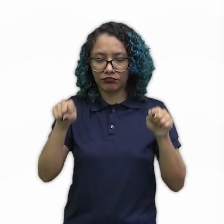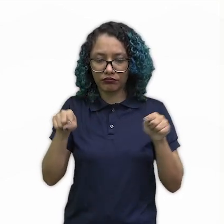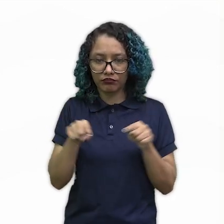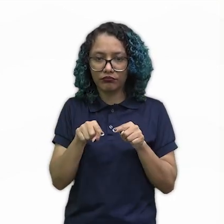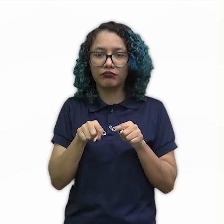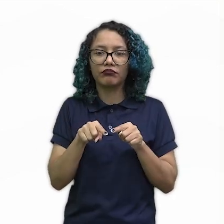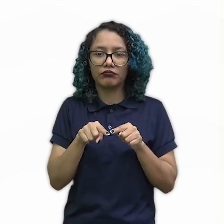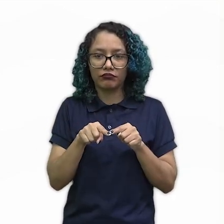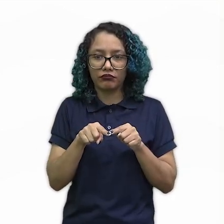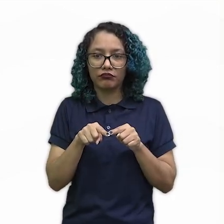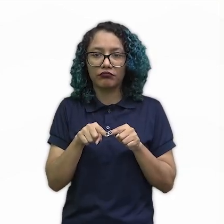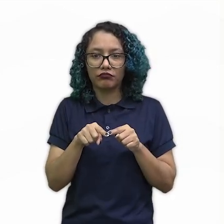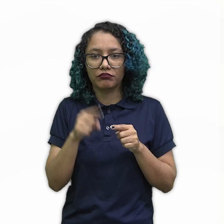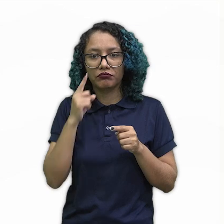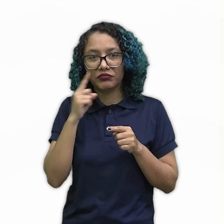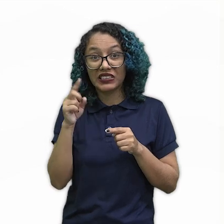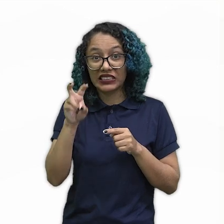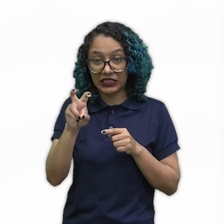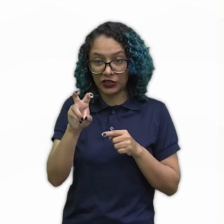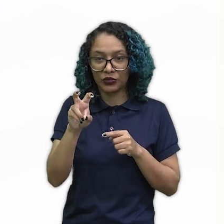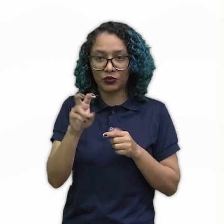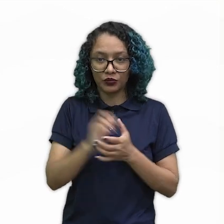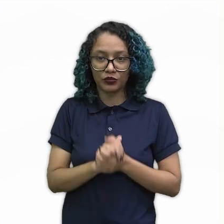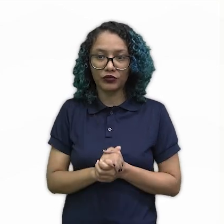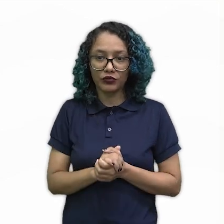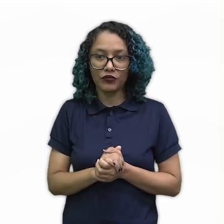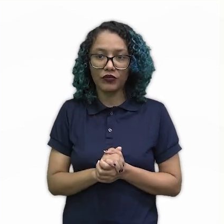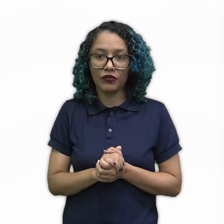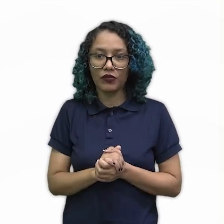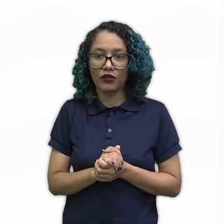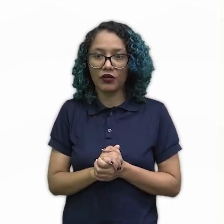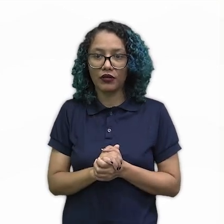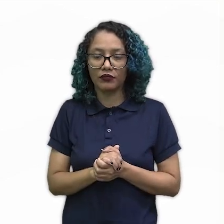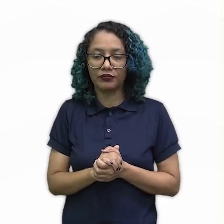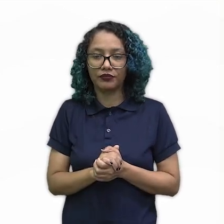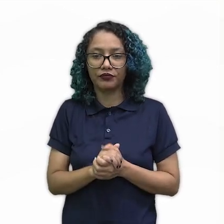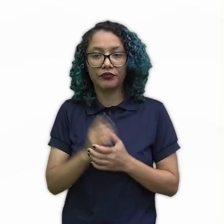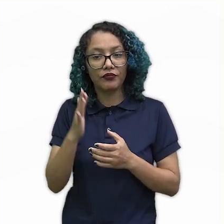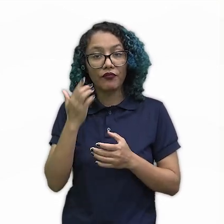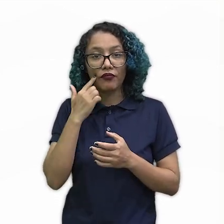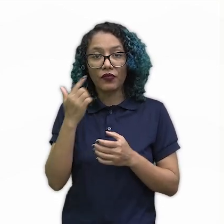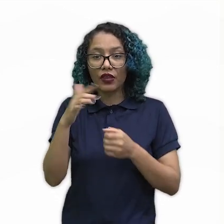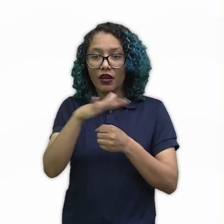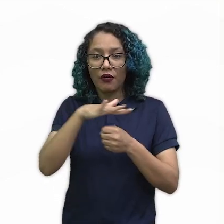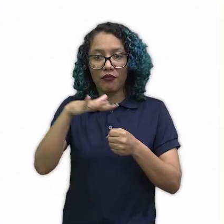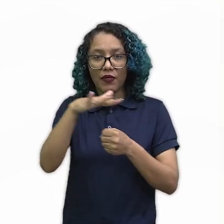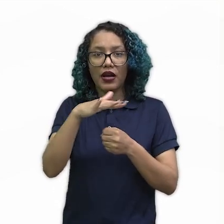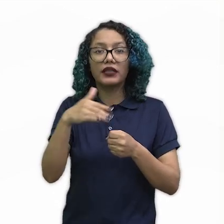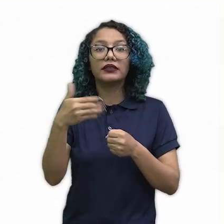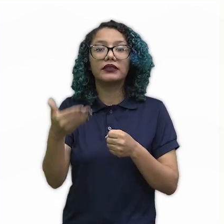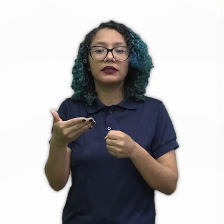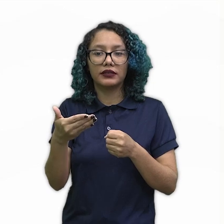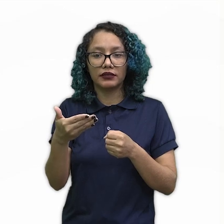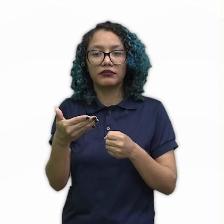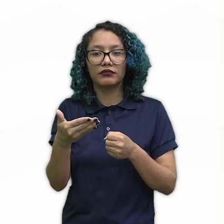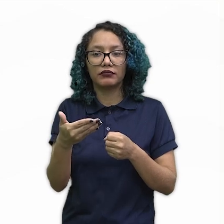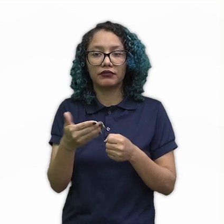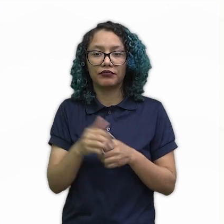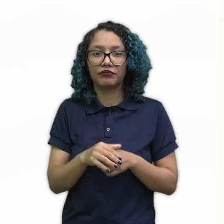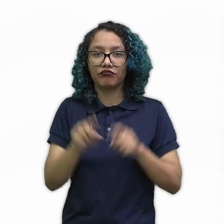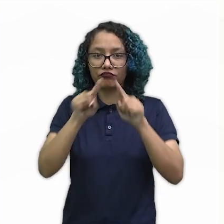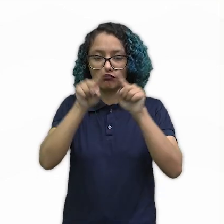tenho aqui um pentágono, certo? Que base é essa? A base, esse prisma é formado por uma base ou por